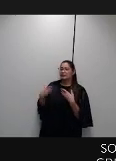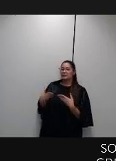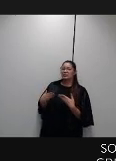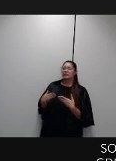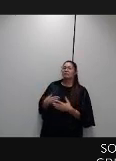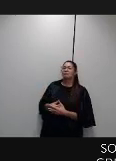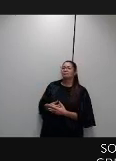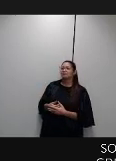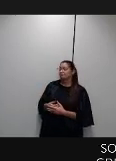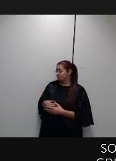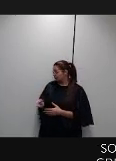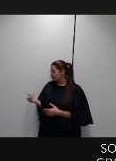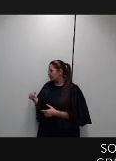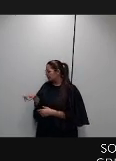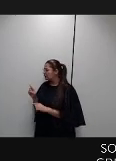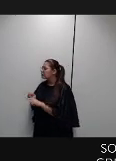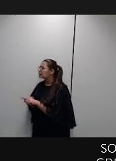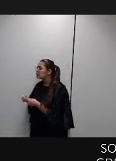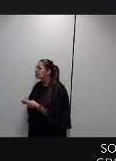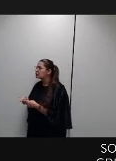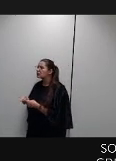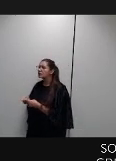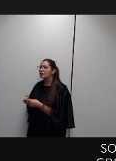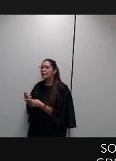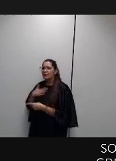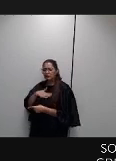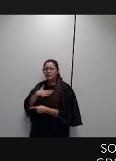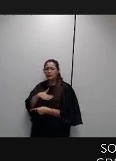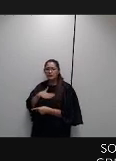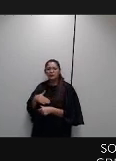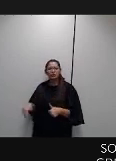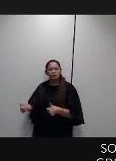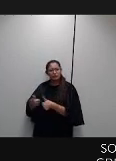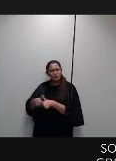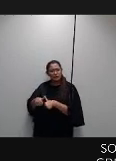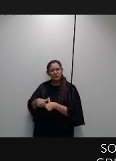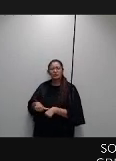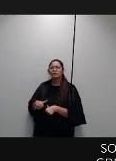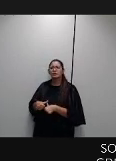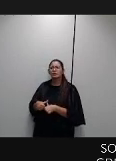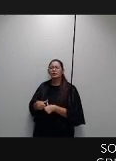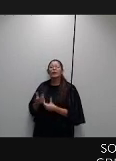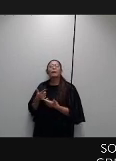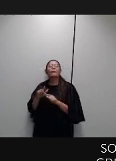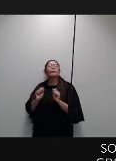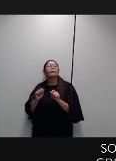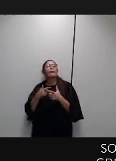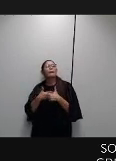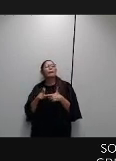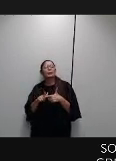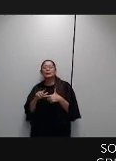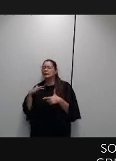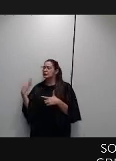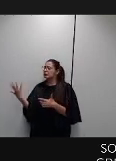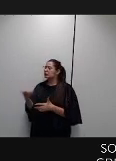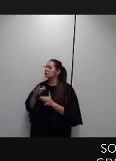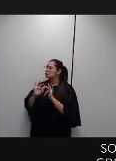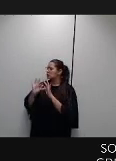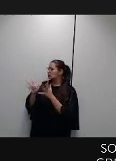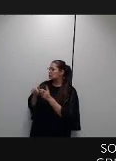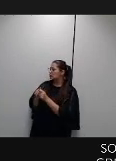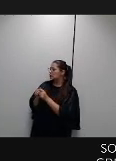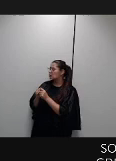é isso aí mas eu gostaria que ficasse que qual é o problema aquilo que todos nós continuamos pedindo